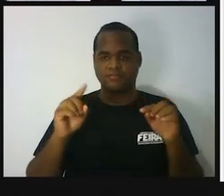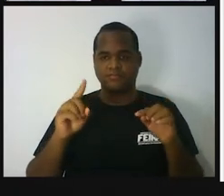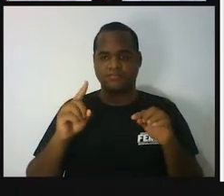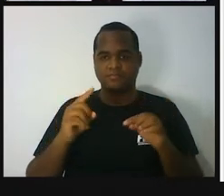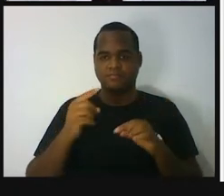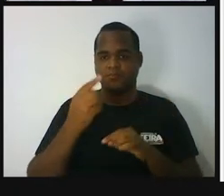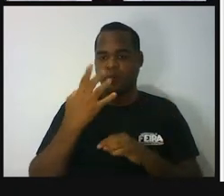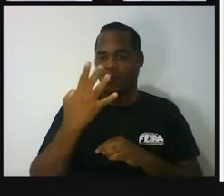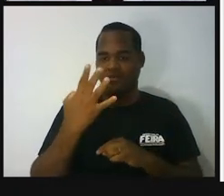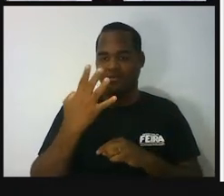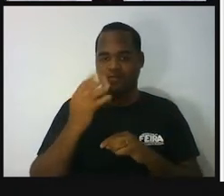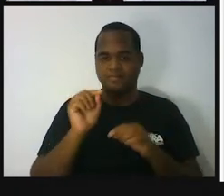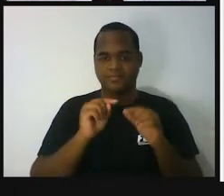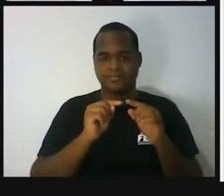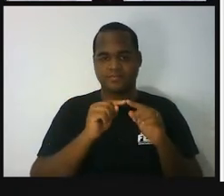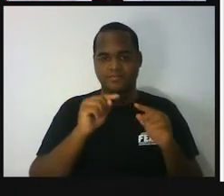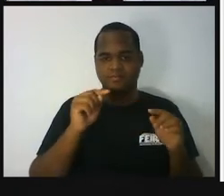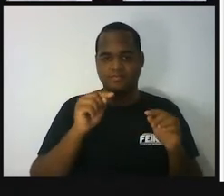quatro lados,